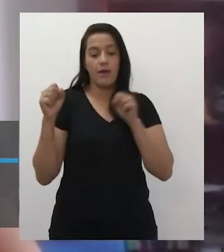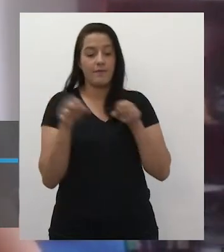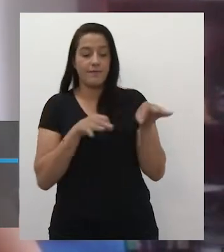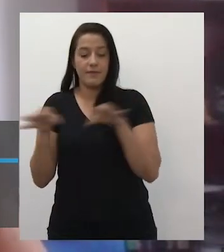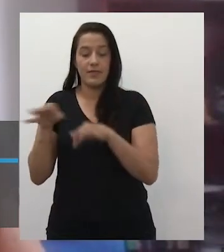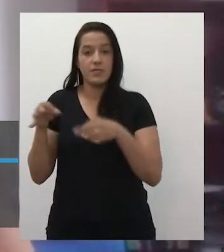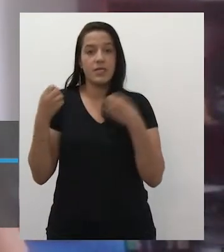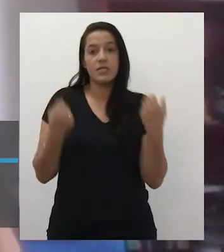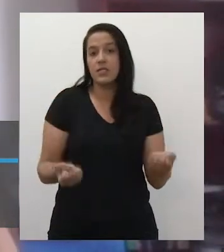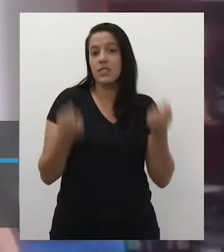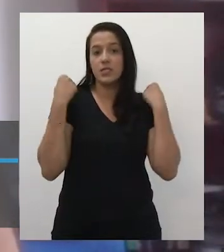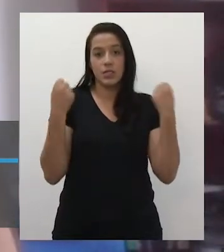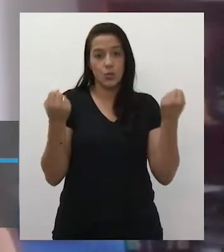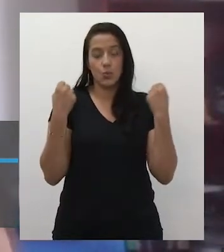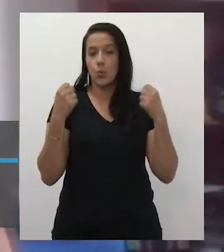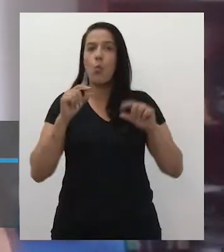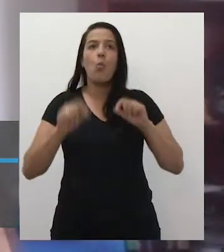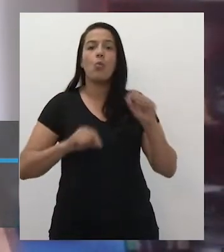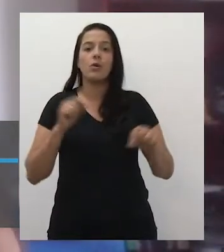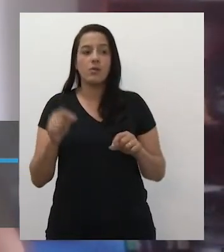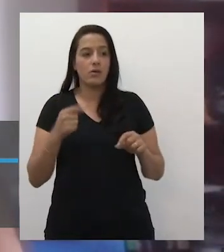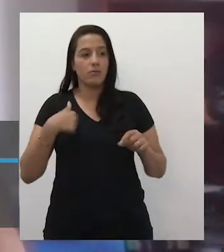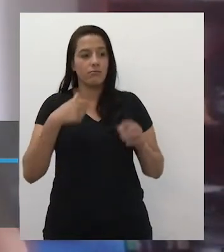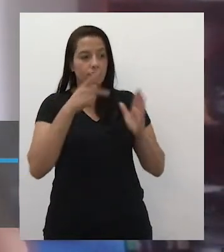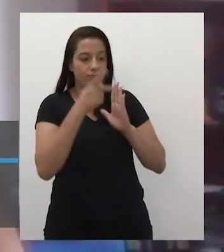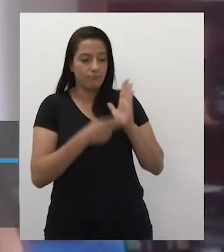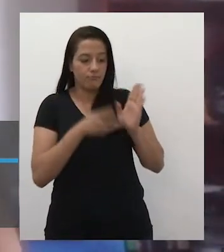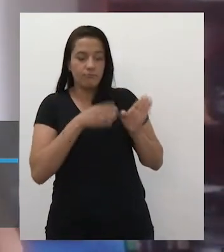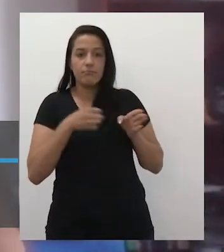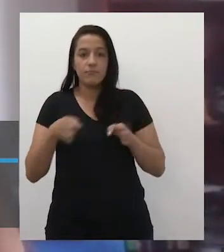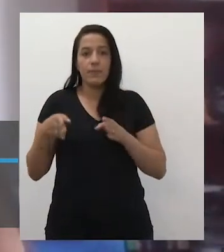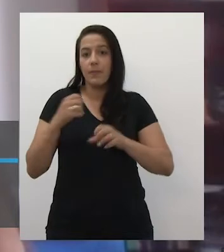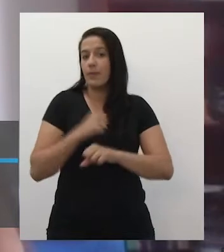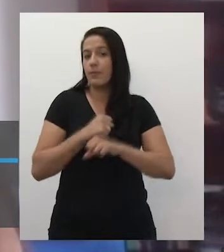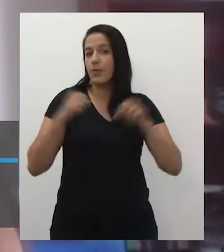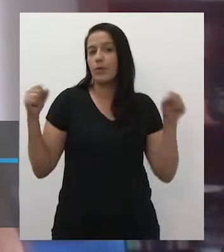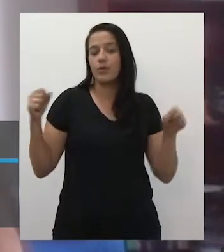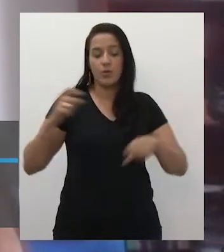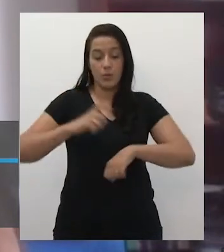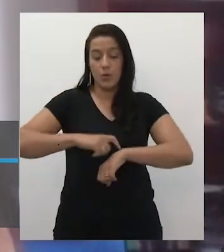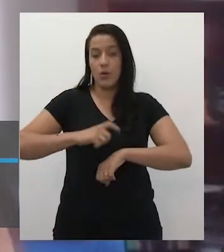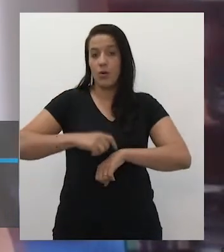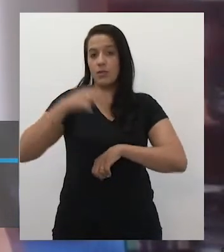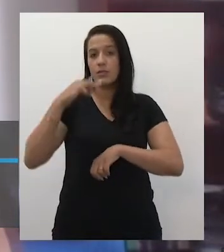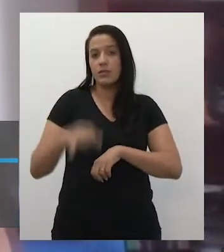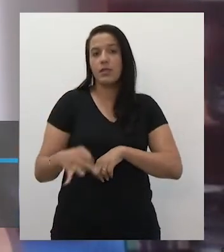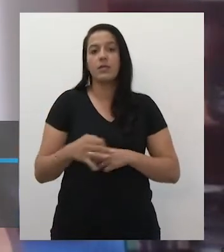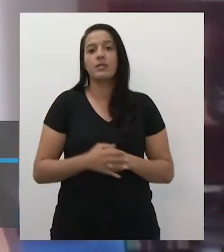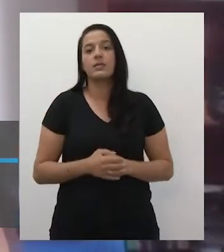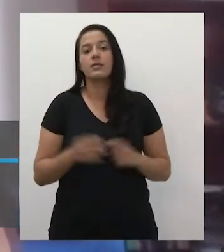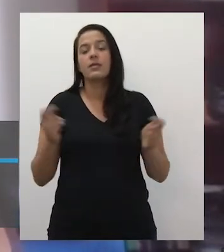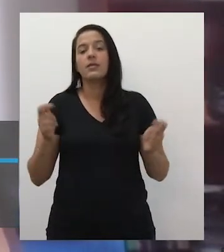consigo ter uma meta curta, que eu consigo atender a essa meta, por exemplo, naquele mesmo dia. Então, minha